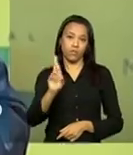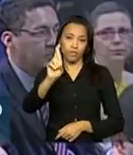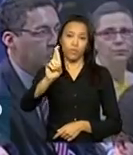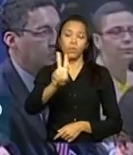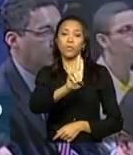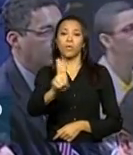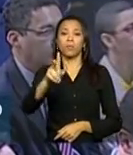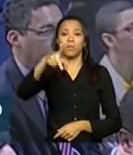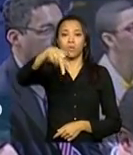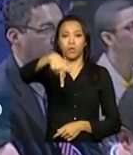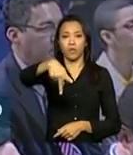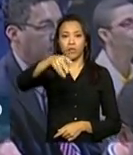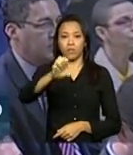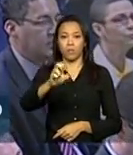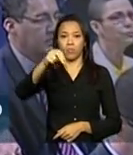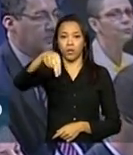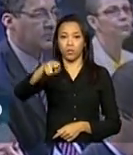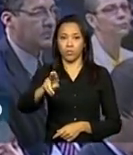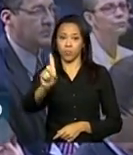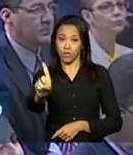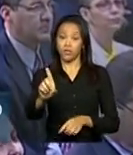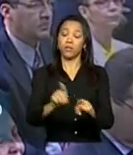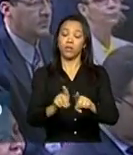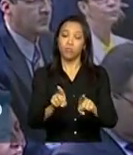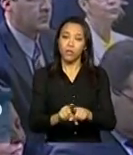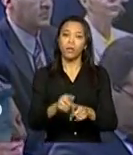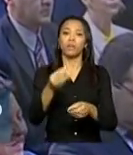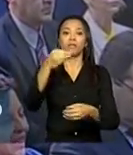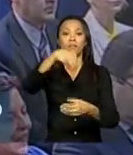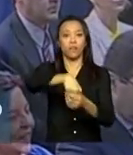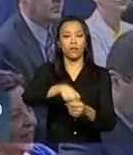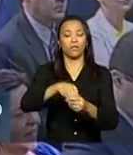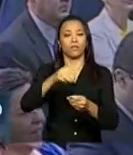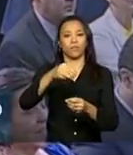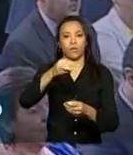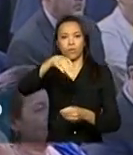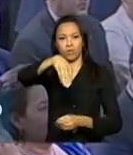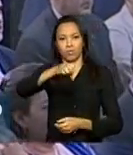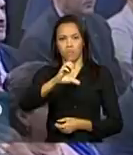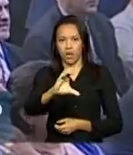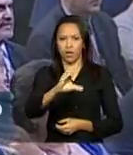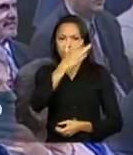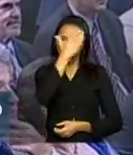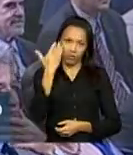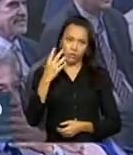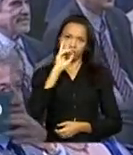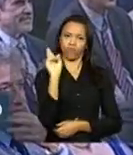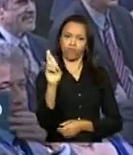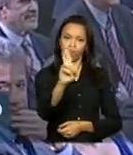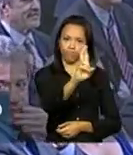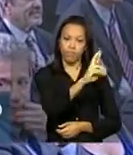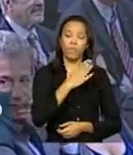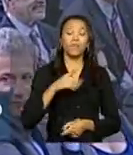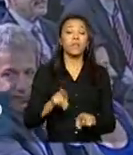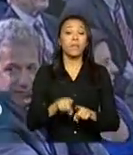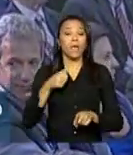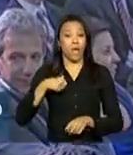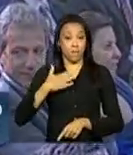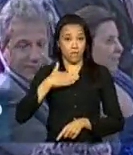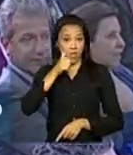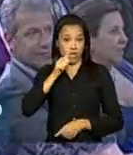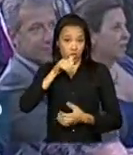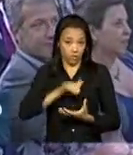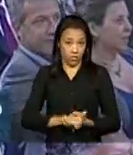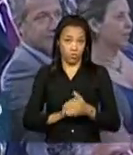PNUD, os dirigentes, servidores do MEC, das vinculadas, queria cumprimentar também minha esposa Mara, que está aqui